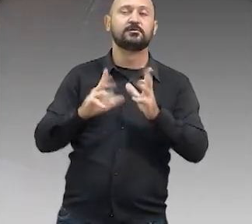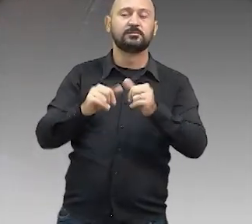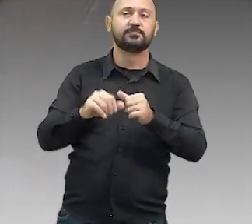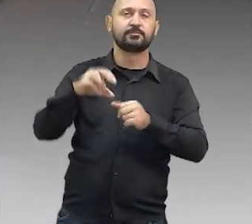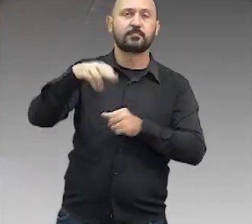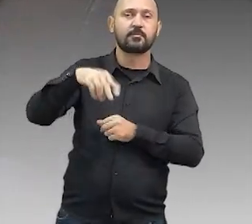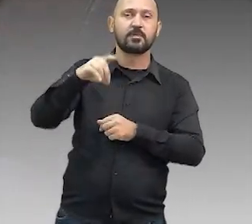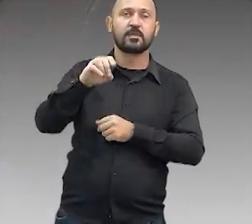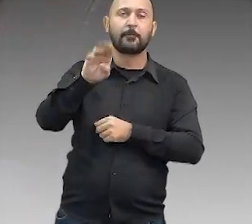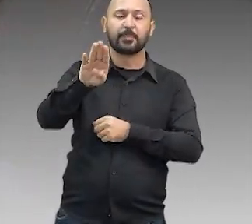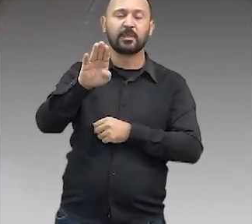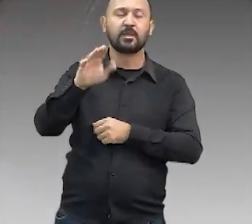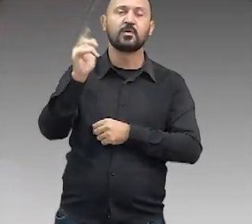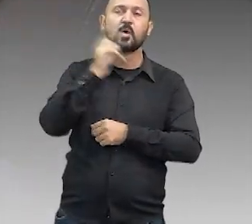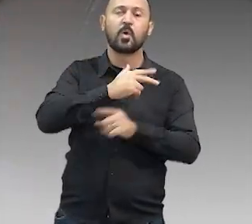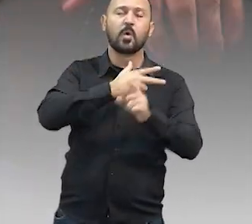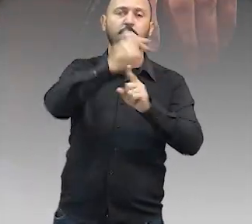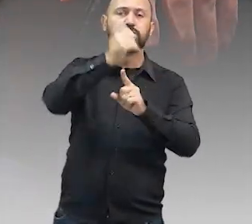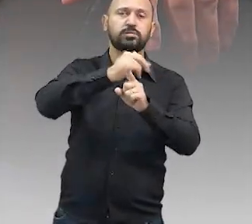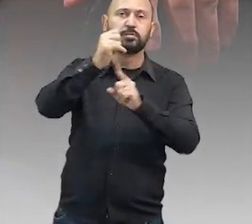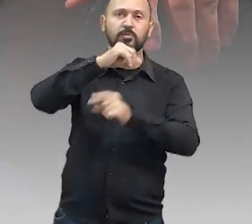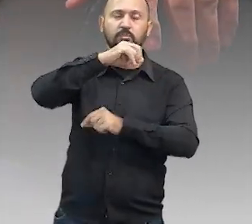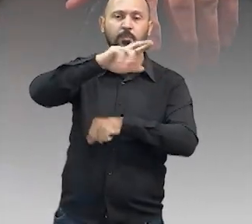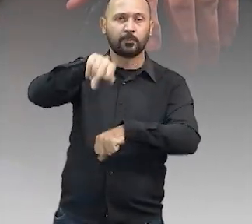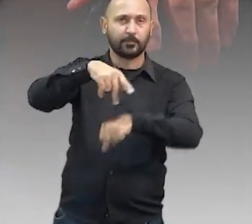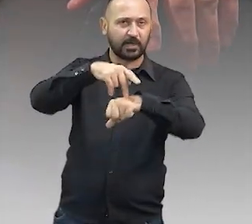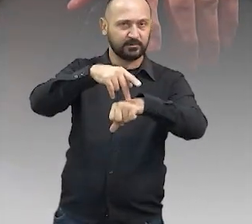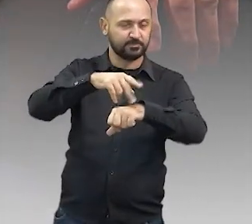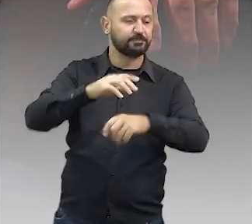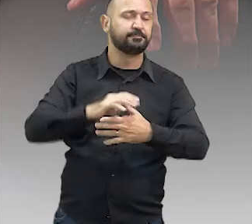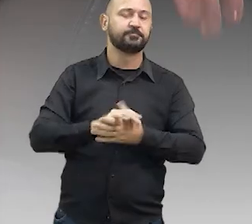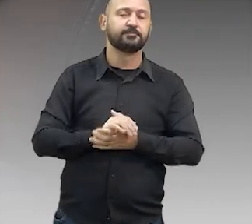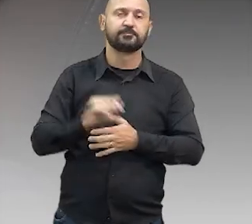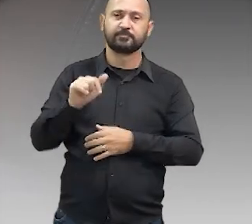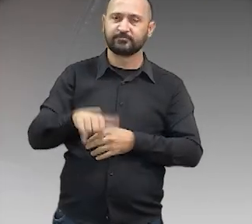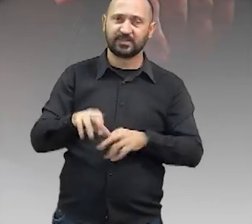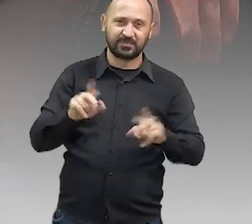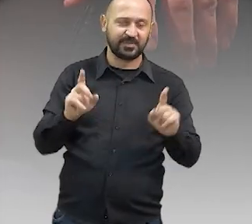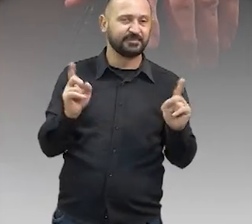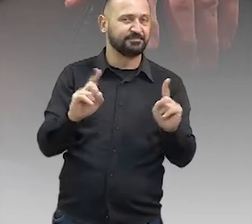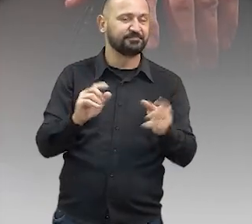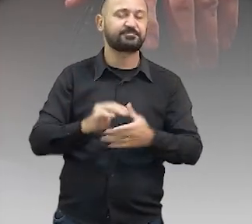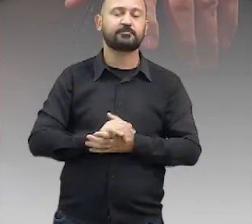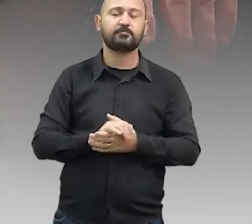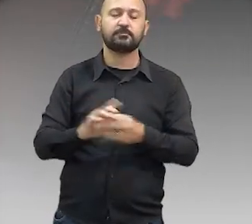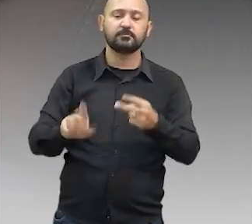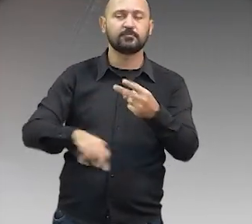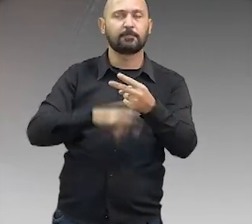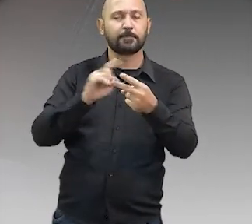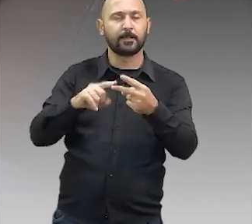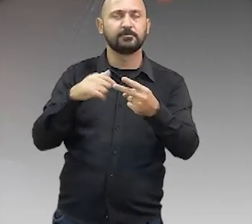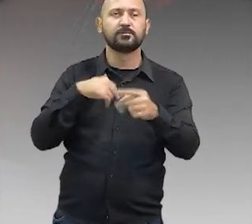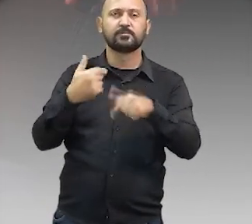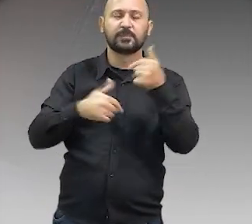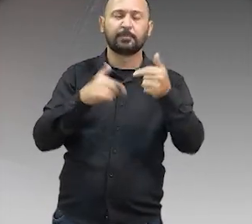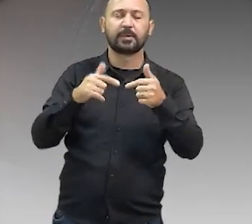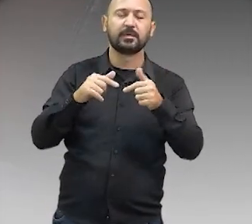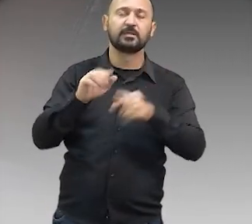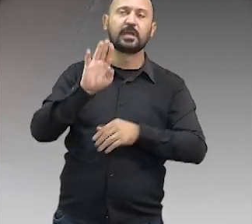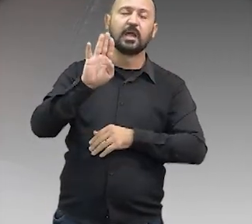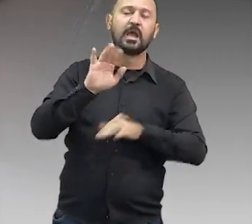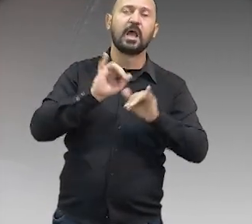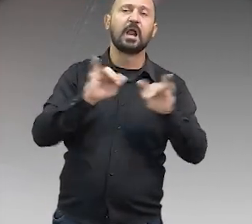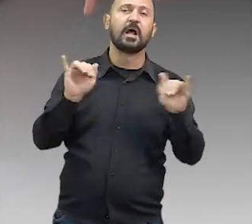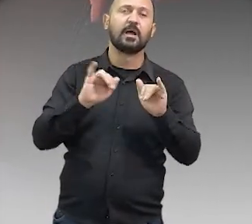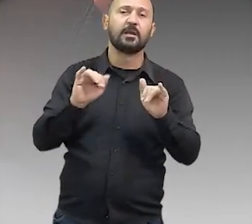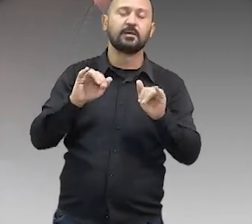todo o MDB ganhou eleição em todo o país, e aqui não foi diferente. E depois eu trabalhei na